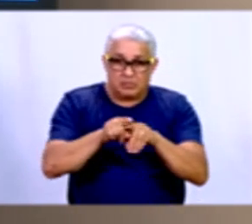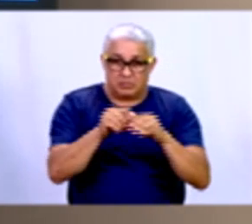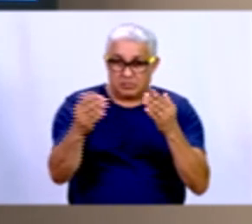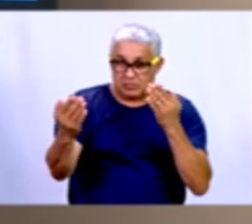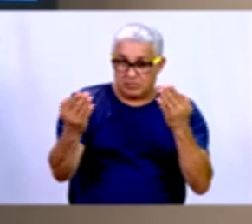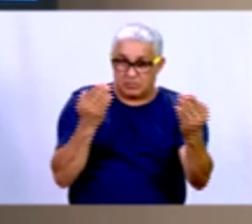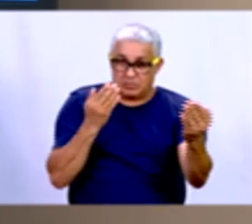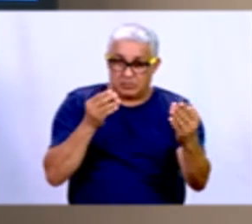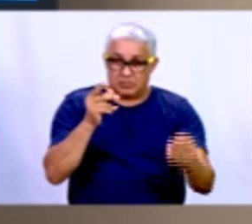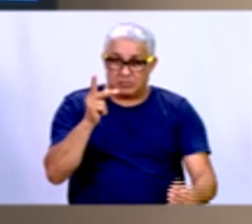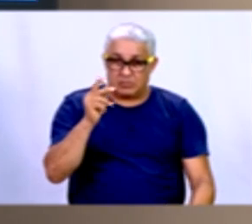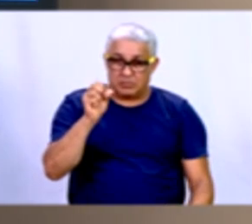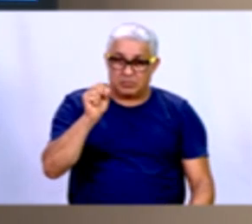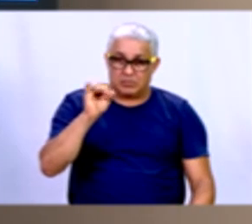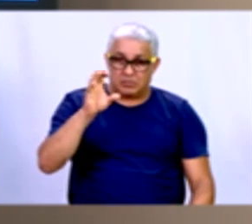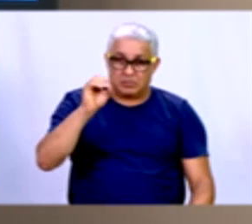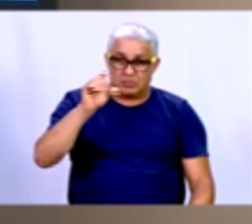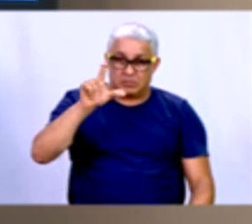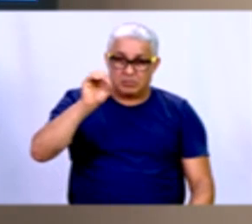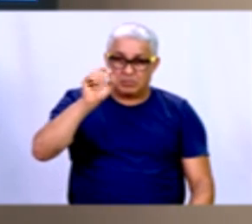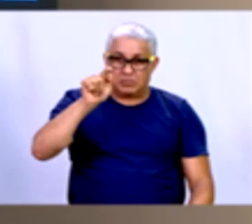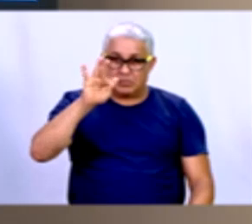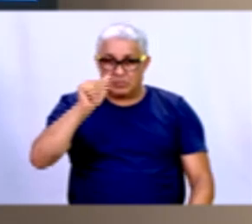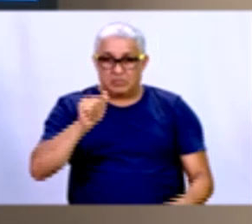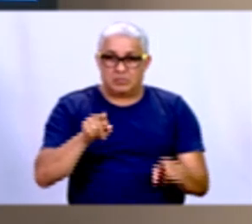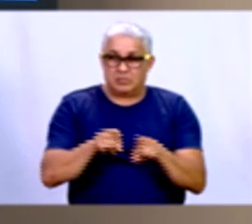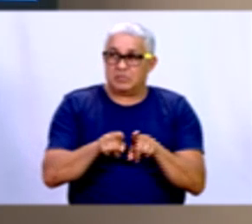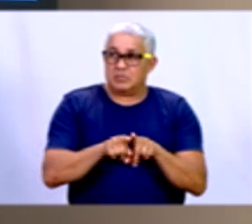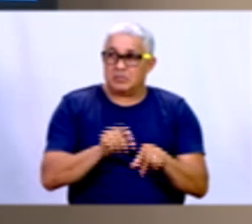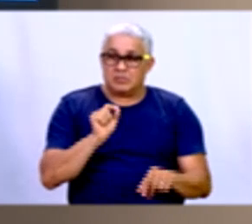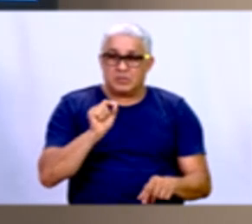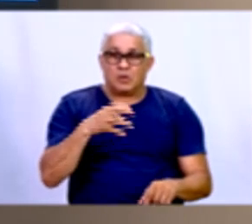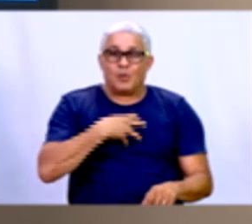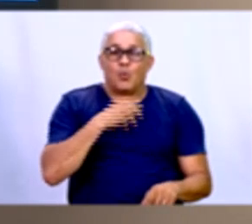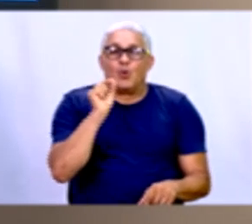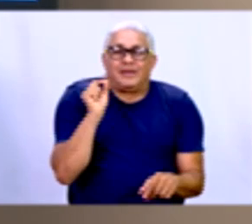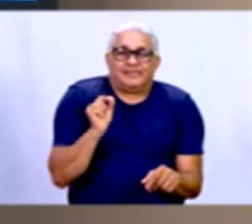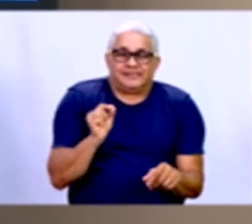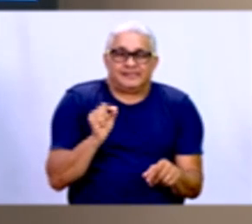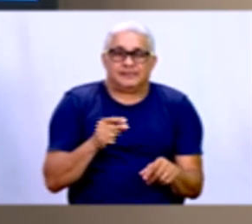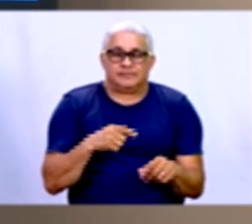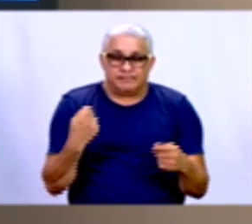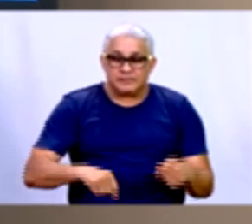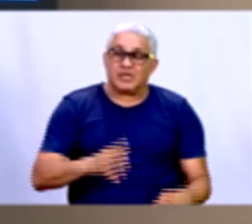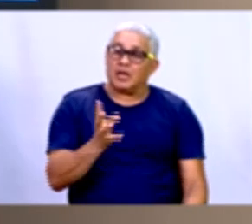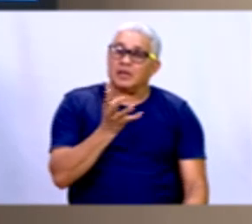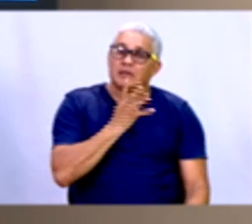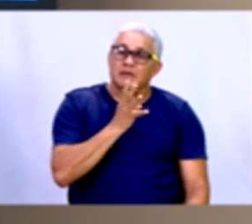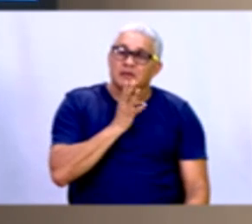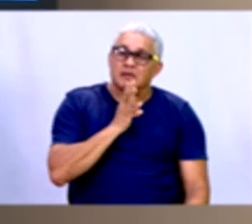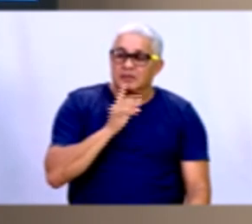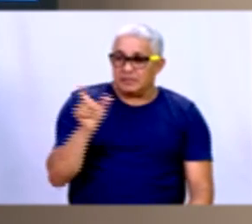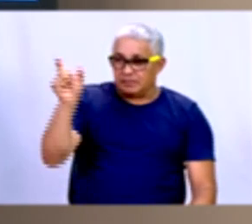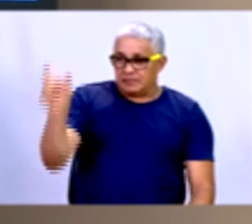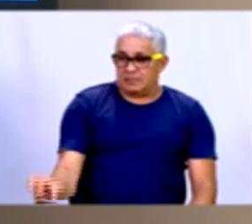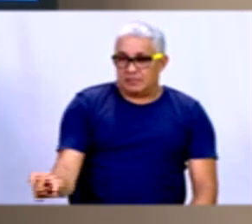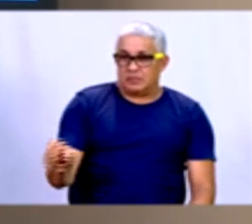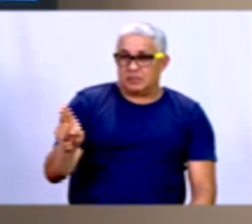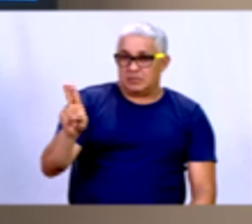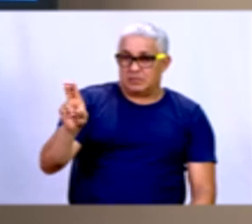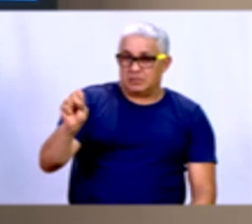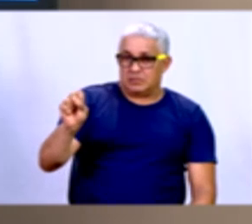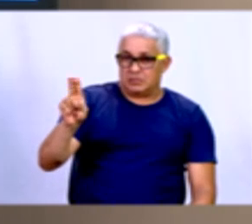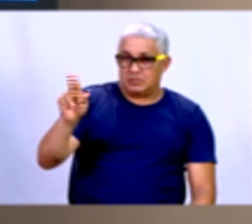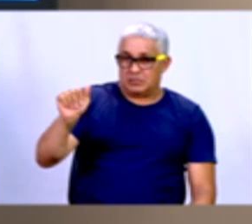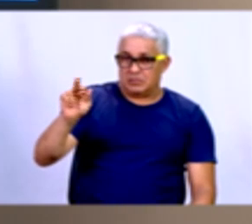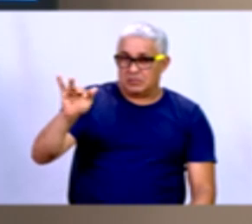assim psicologia? Aborda no sentido de que eu tenho que conhecer o meu usuário.